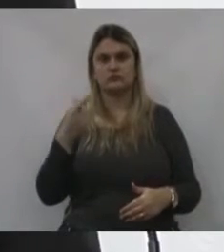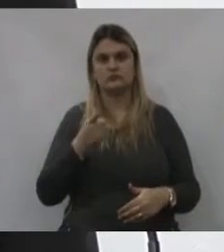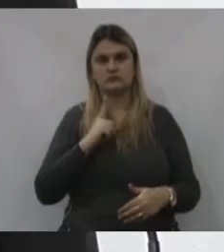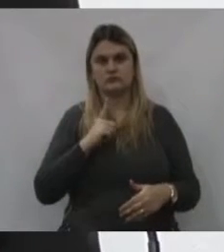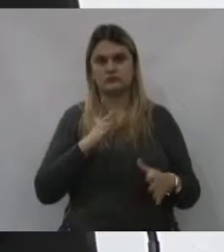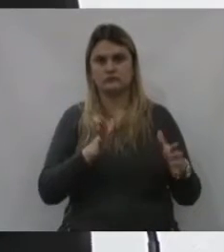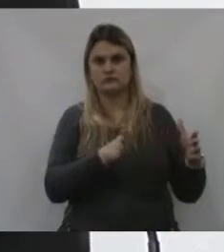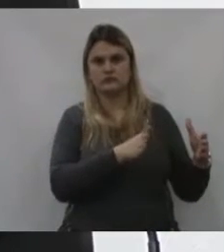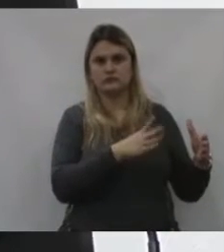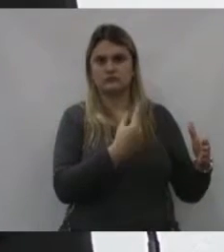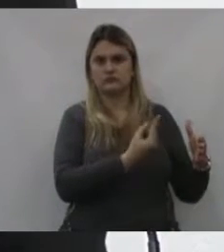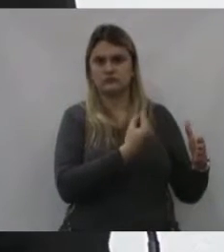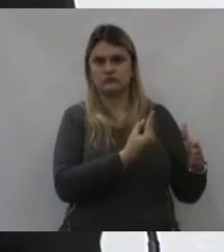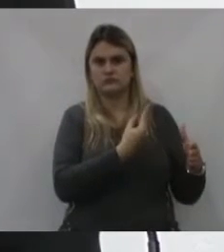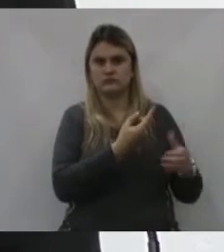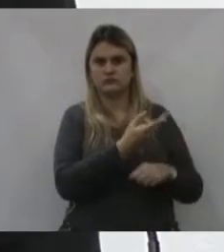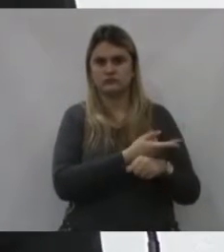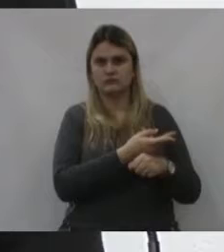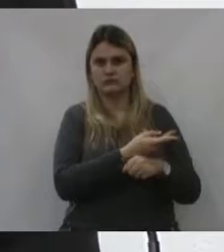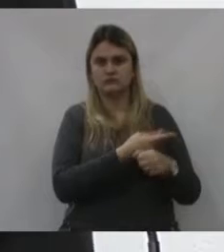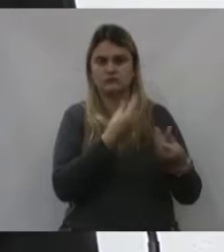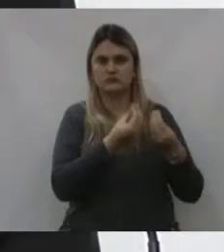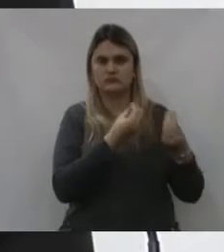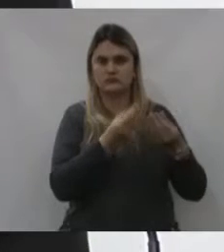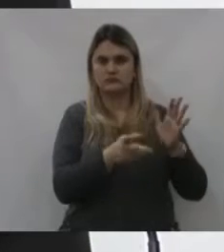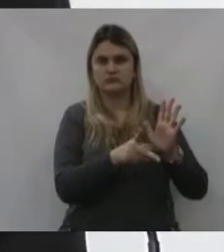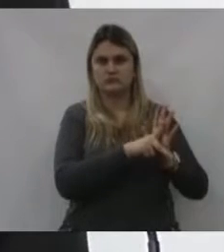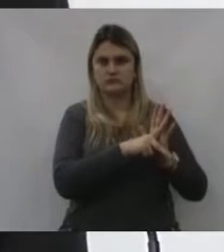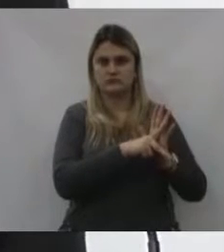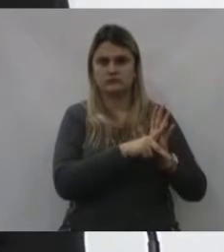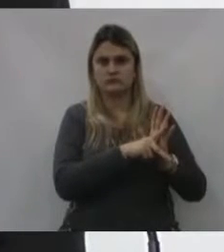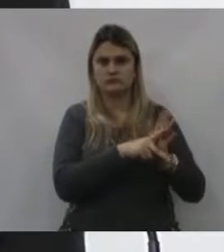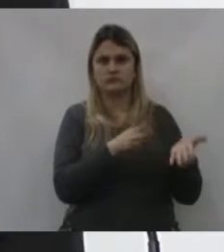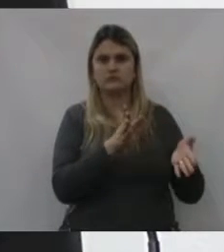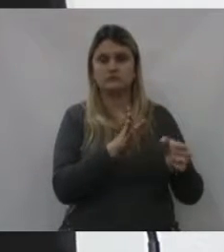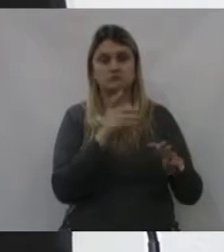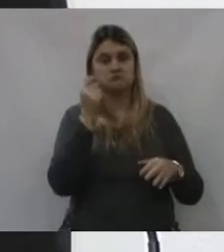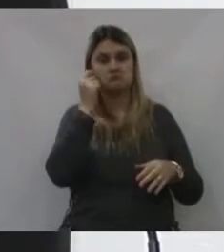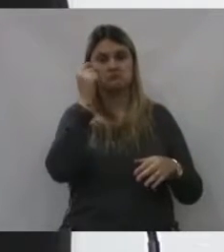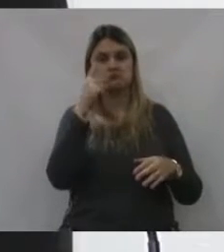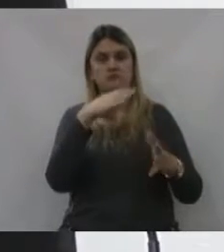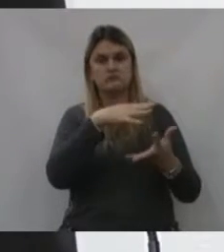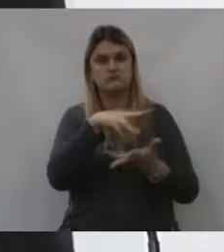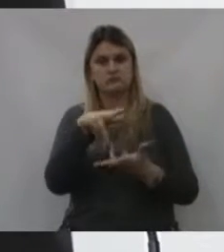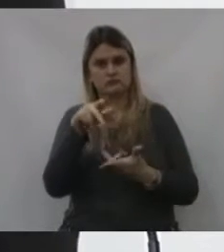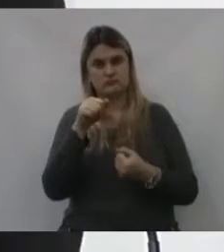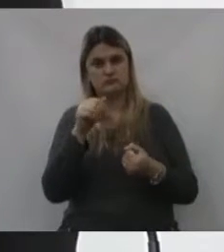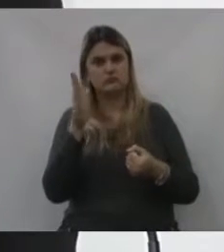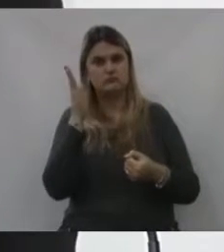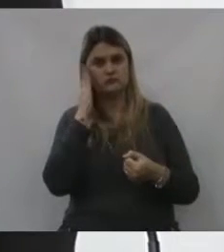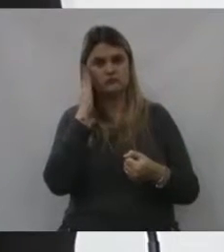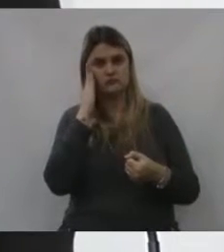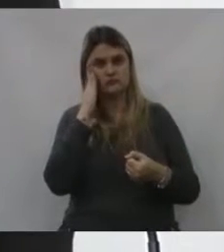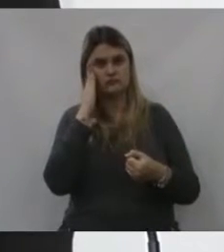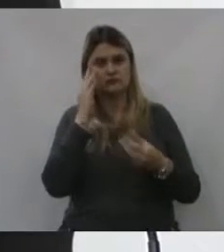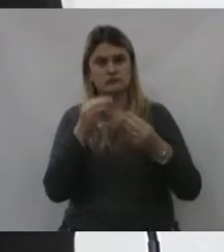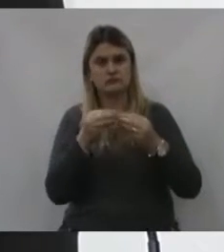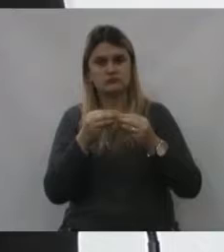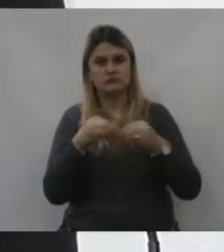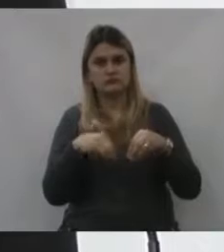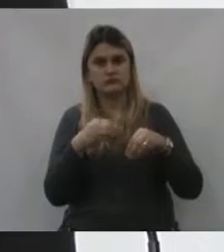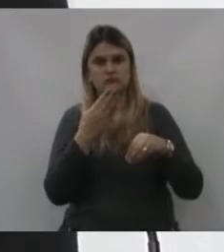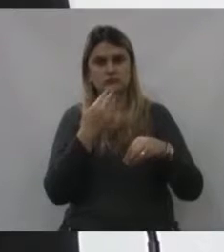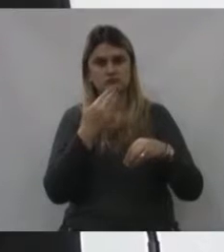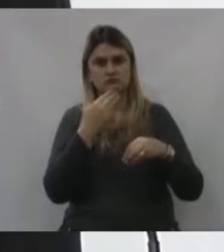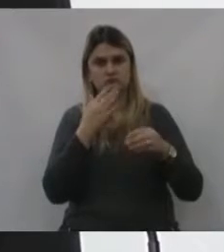idade, porque eles ficaram isolados do mundo, então eles tiveram que buscar alternativas próprias, e eles chegaram à conclusão de que o mundo inteiro hoje sabe disso,